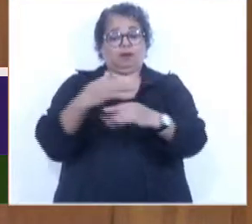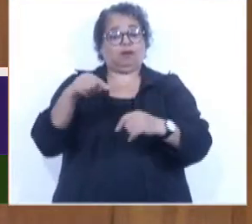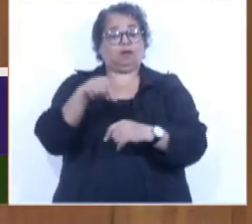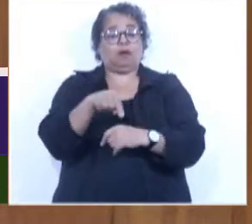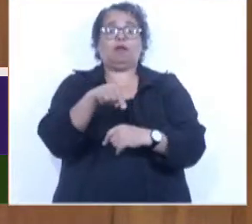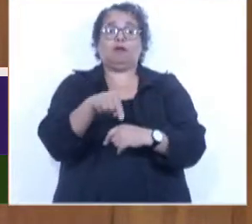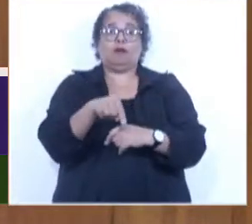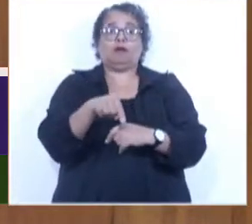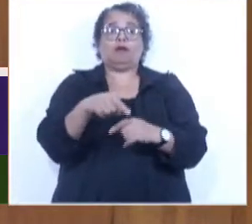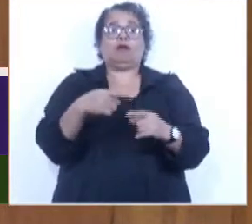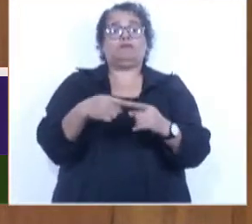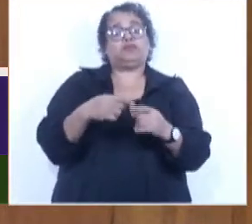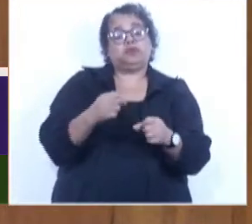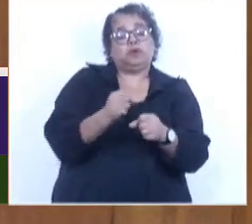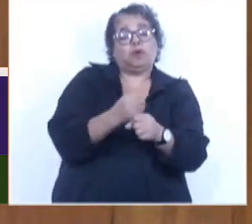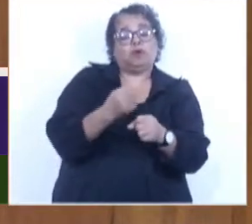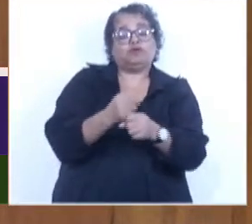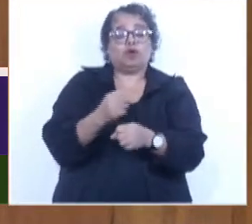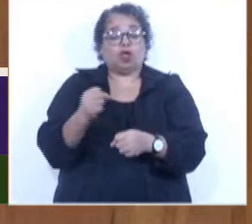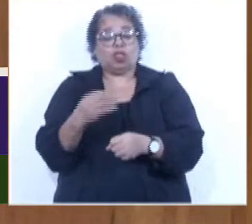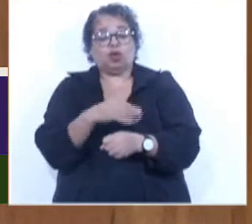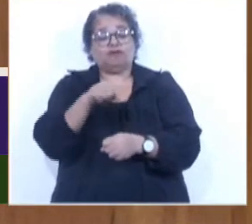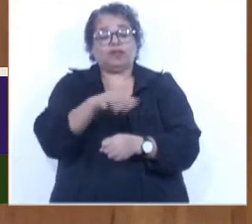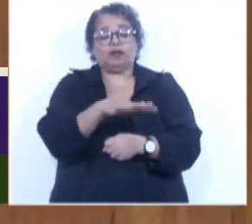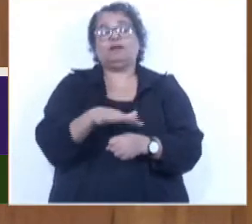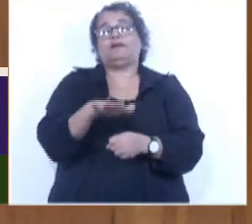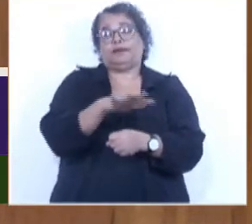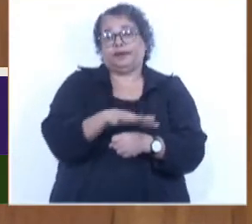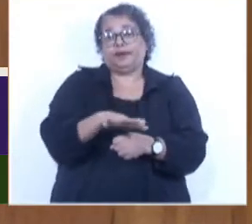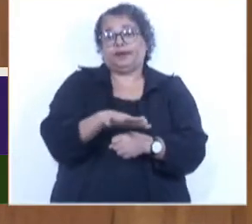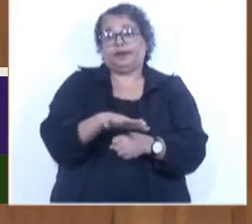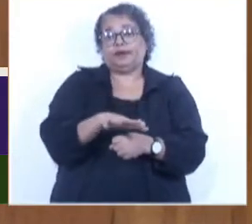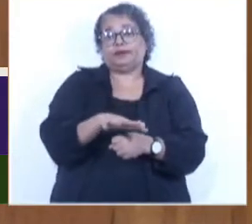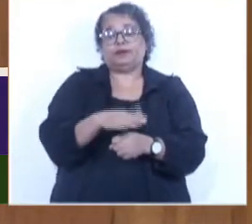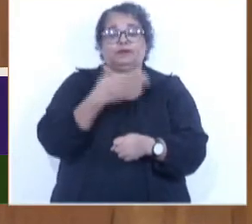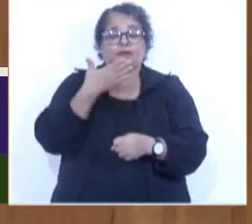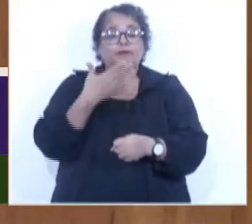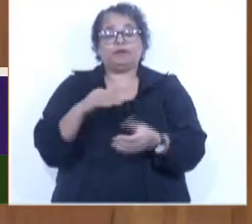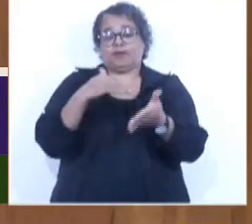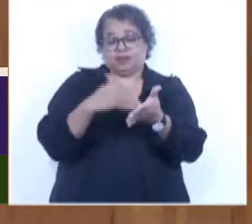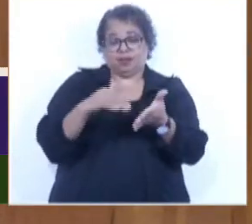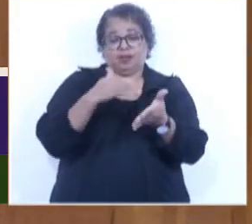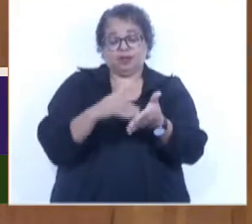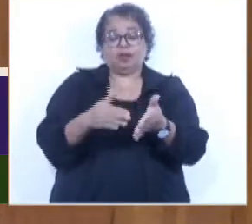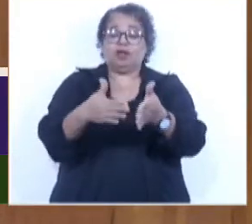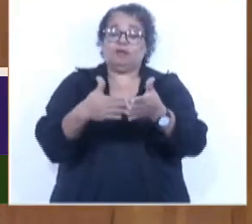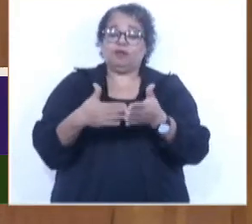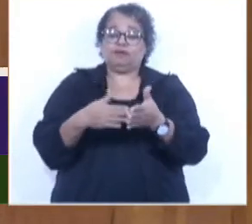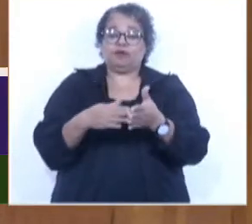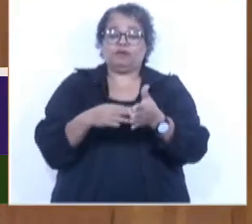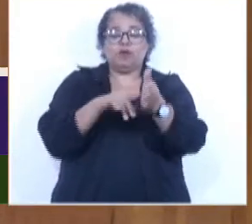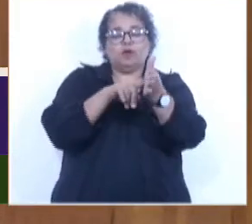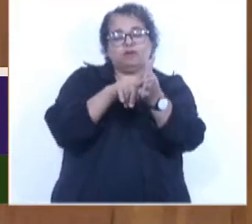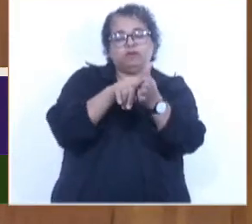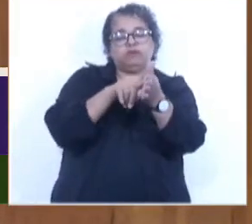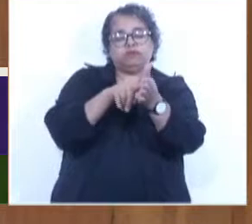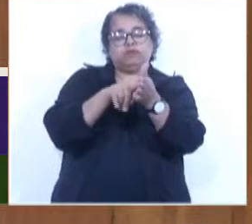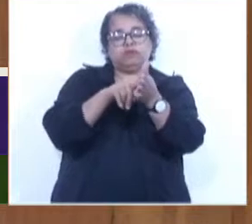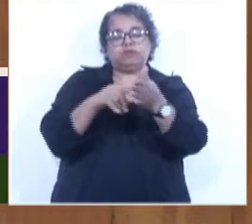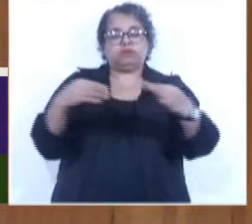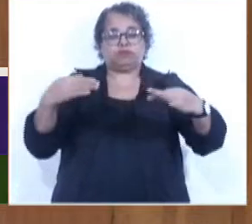novas construções da região então nós pedimos a secretaria que faça um estudo do trânsito naquele local